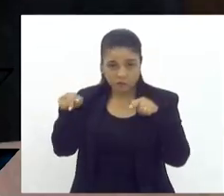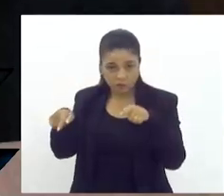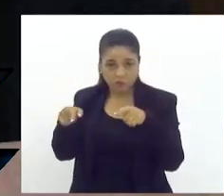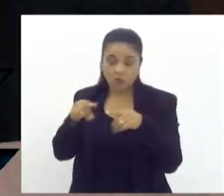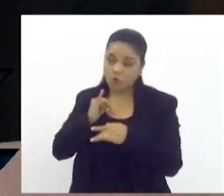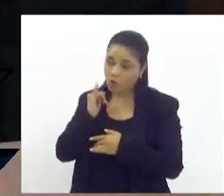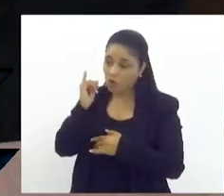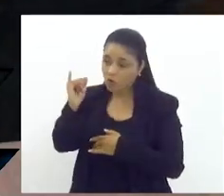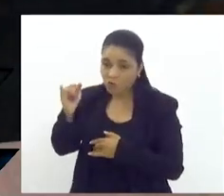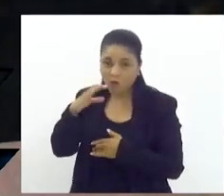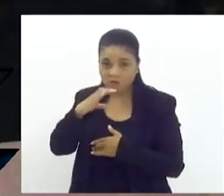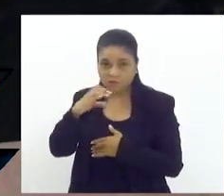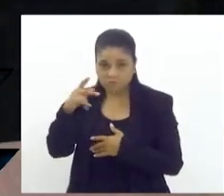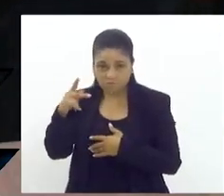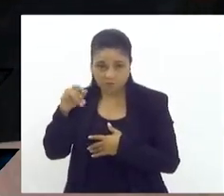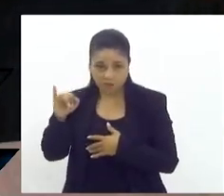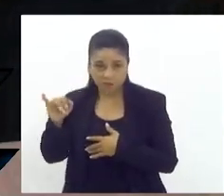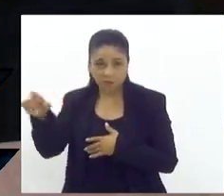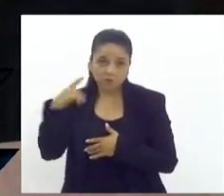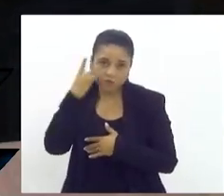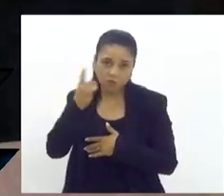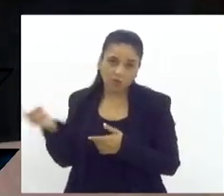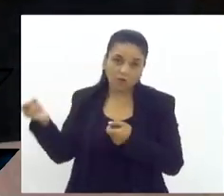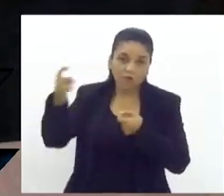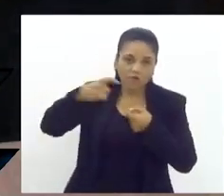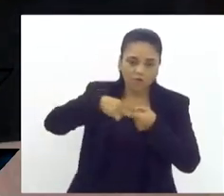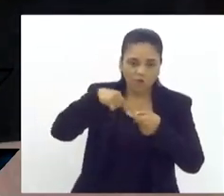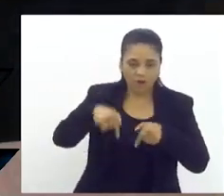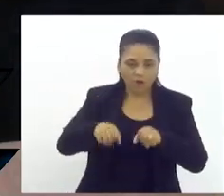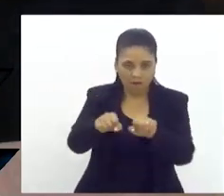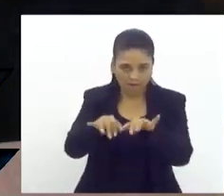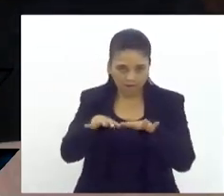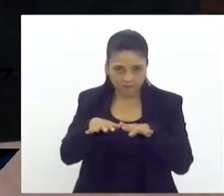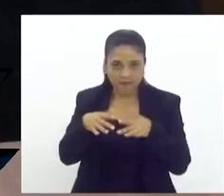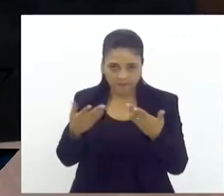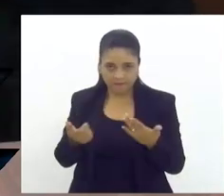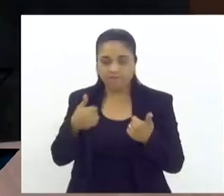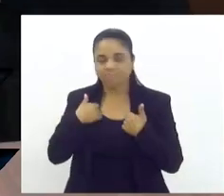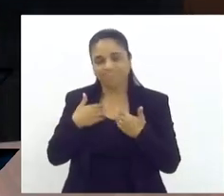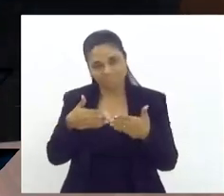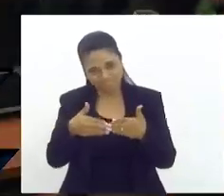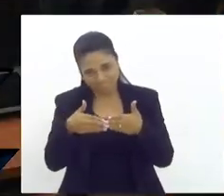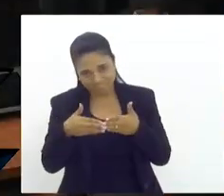a CPI que tá encerrada lá por gentileza Obrigada